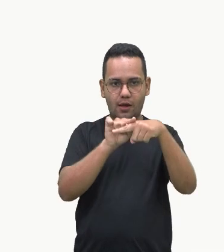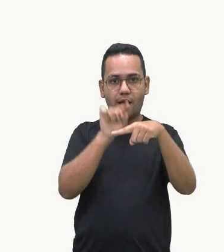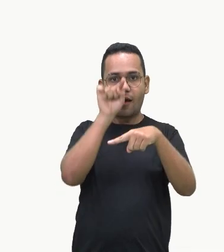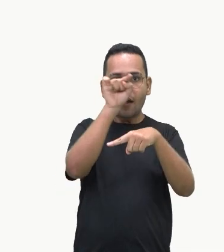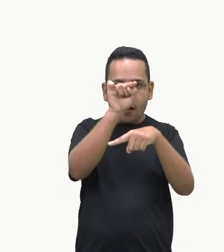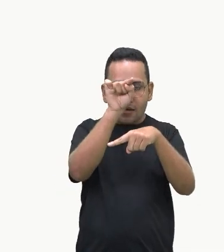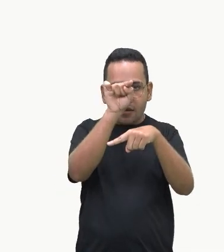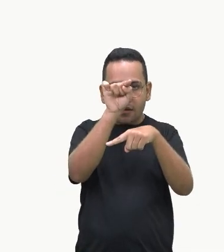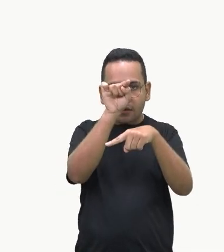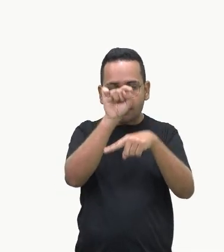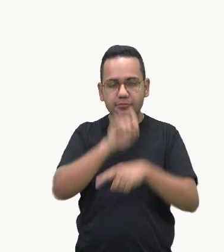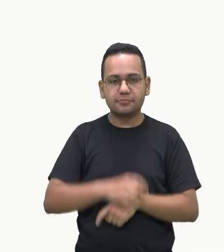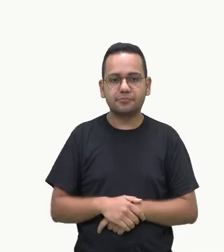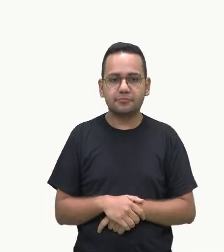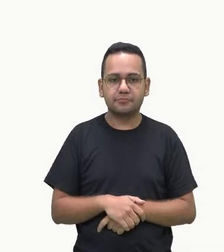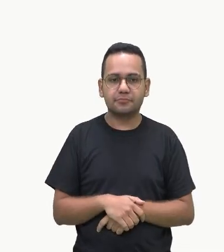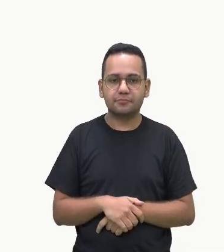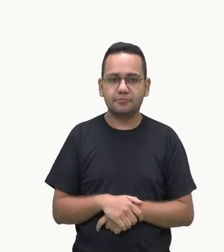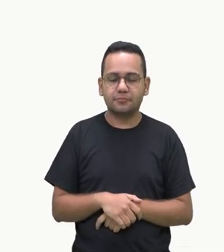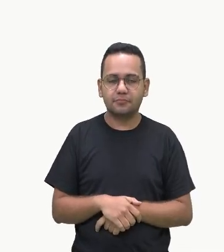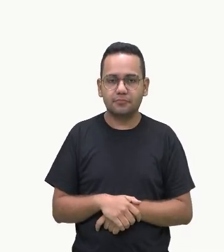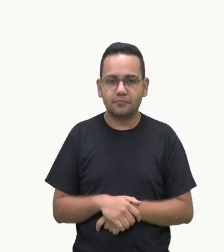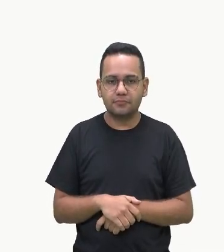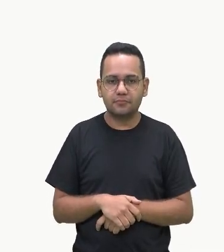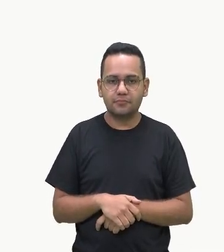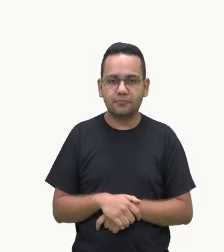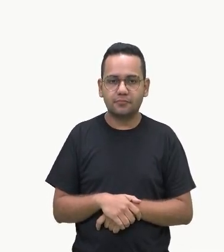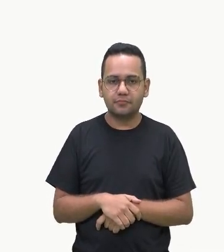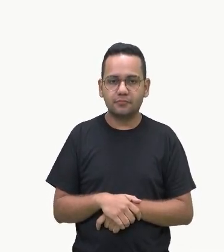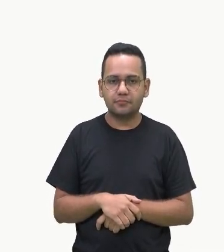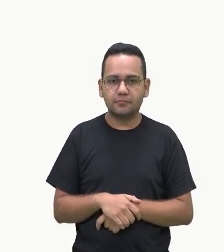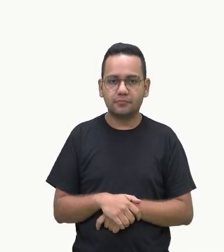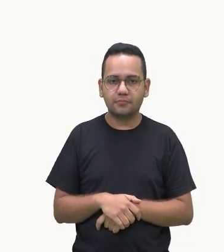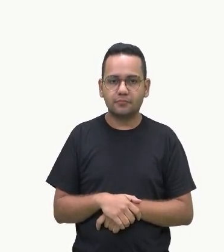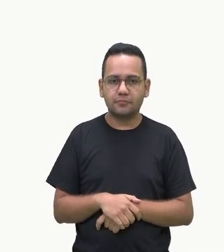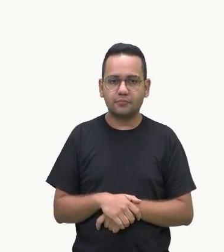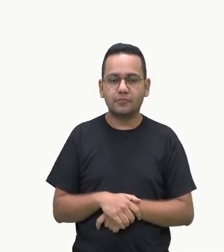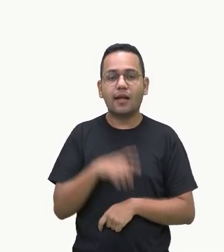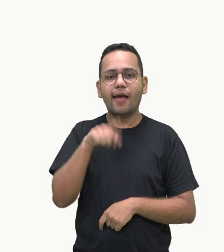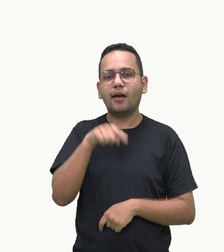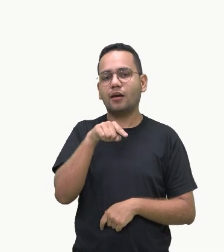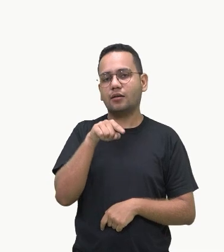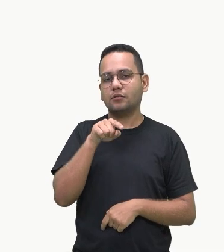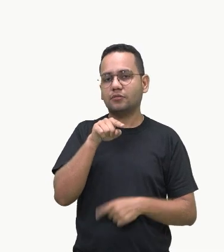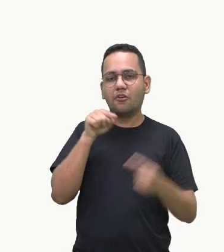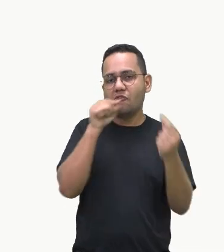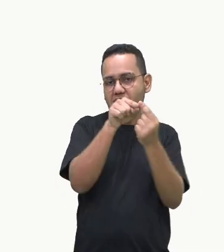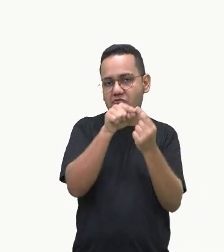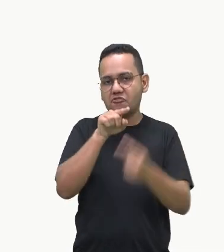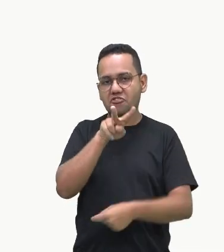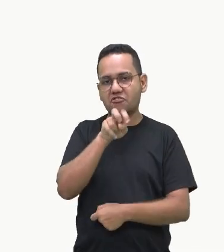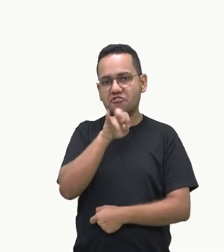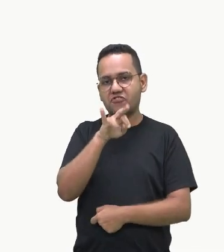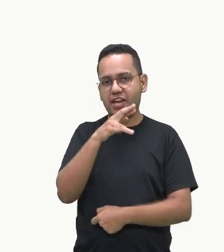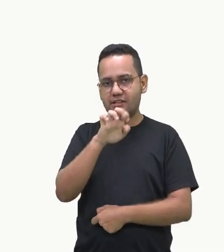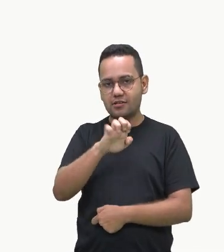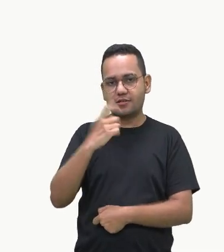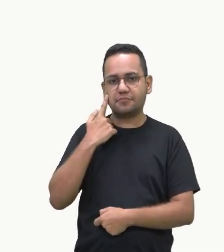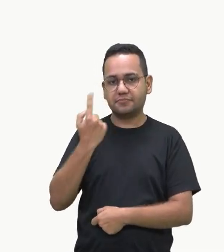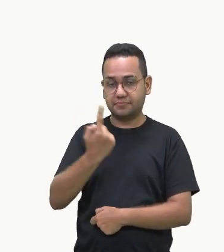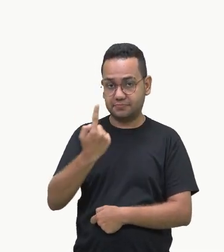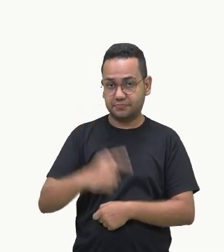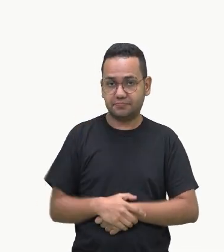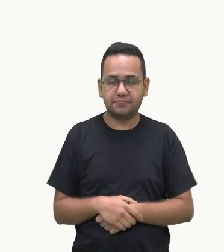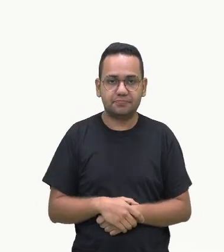espeta o dedo, não é? Essa pontinha aí são os vértices. O que está destacado